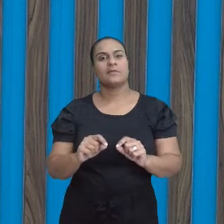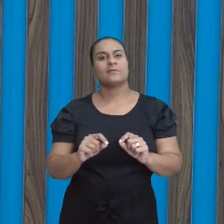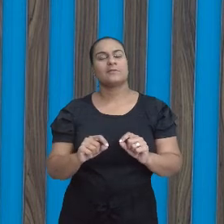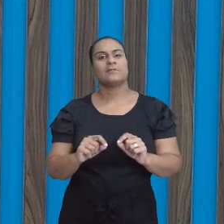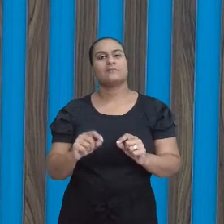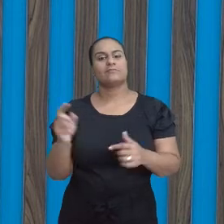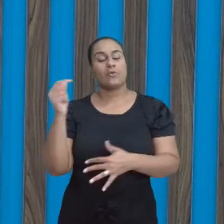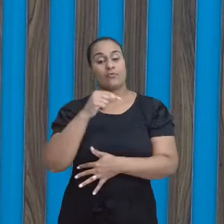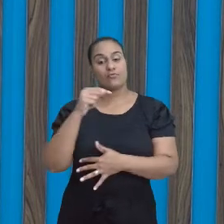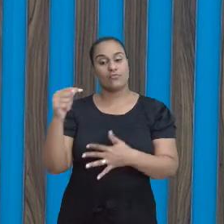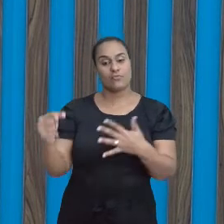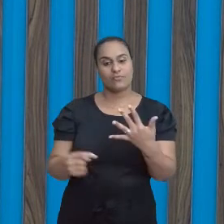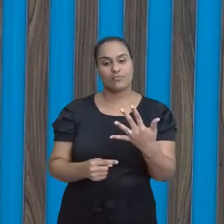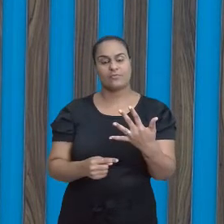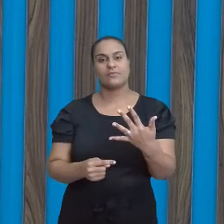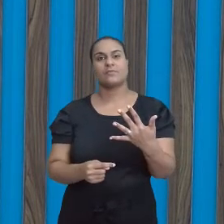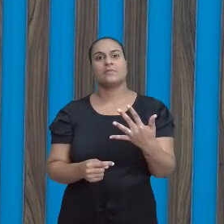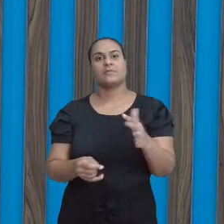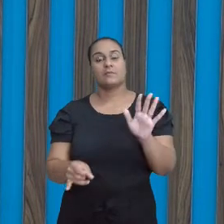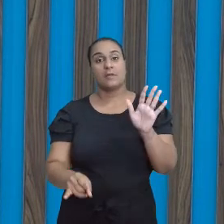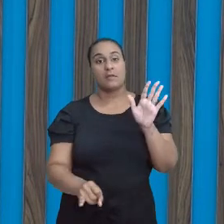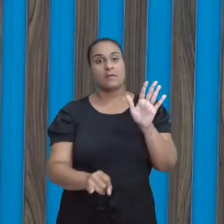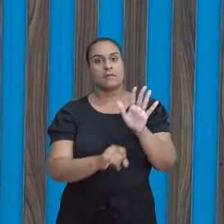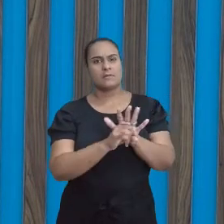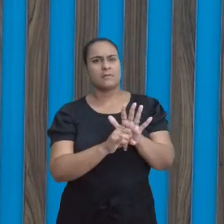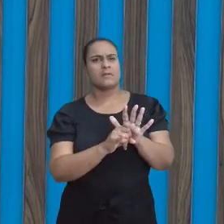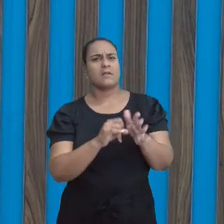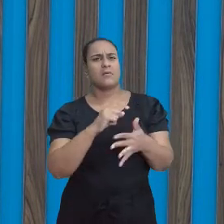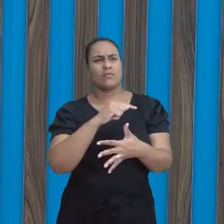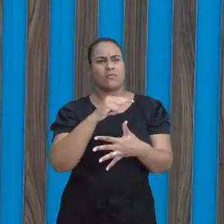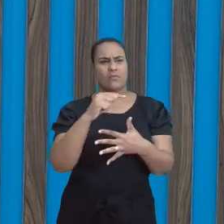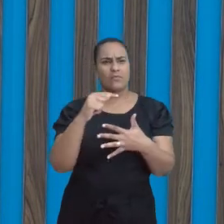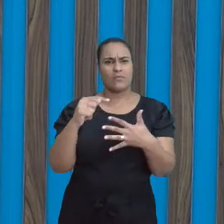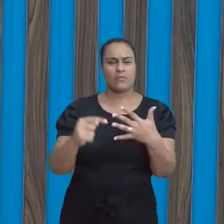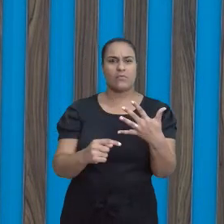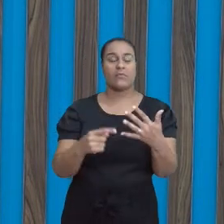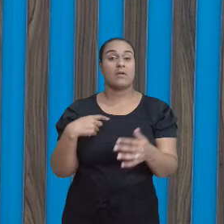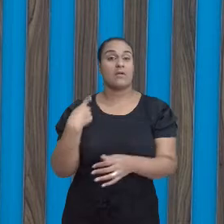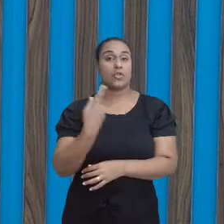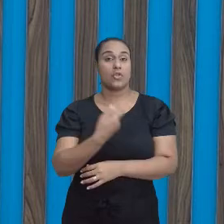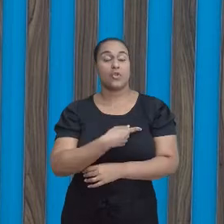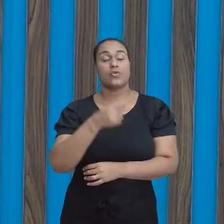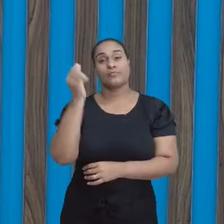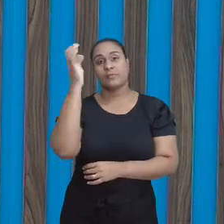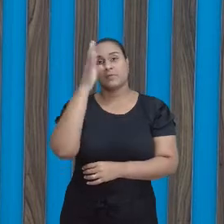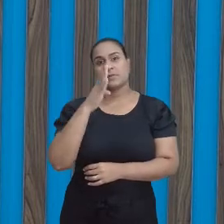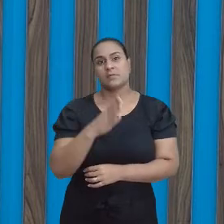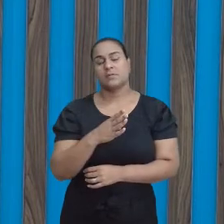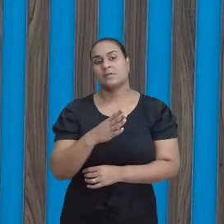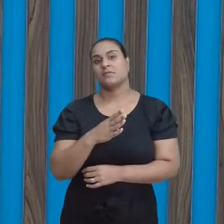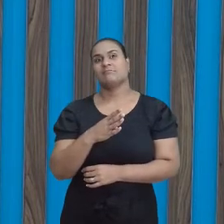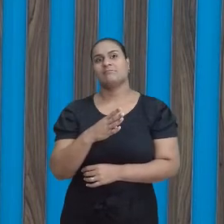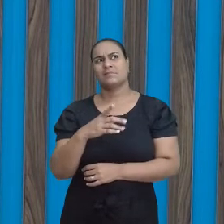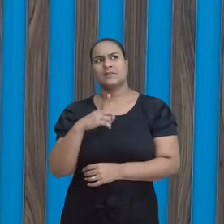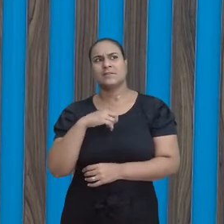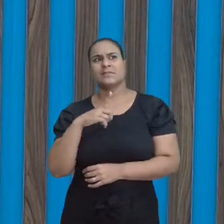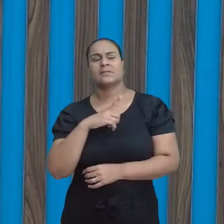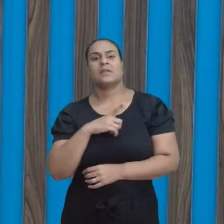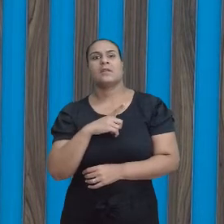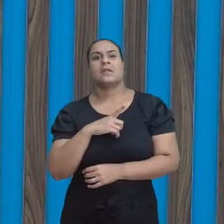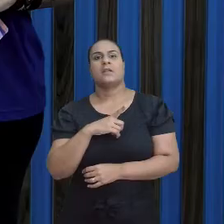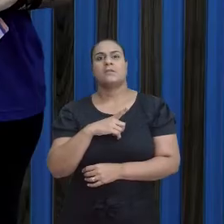Essa questão, né, da identidade e tudo mais, se a gente for ver, né, nós brasileiros temos alguma coisa